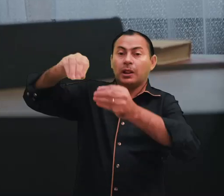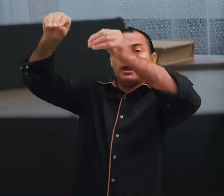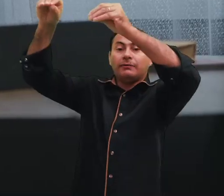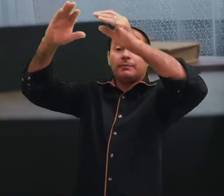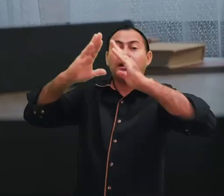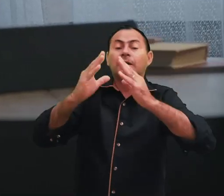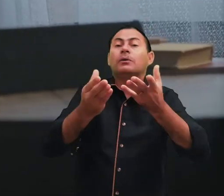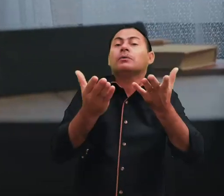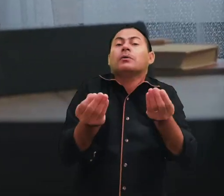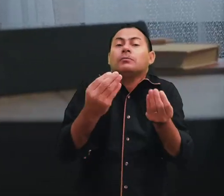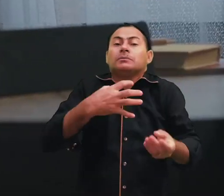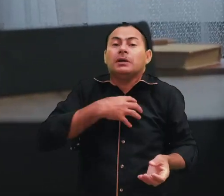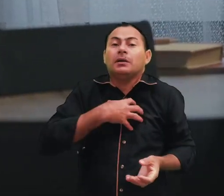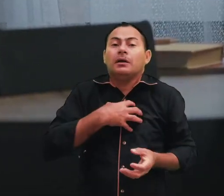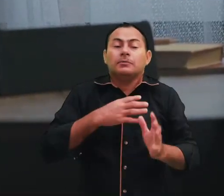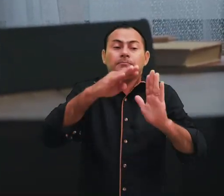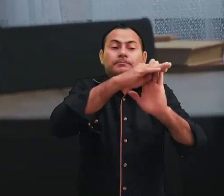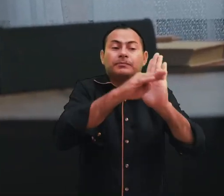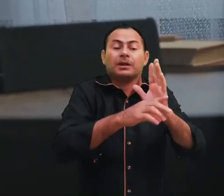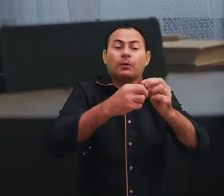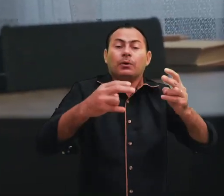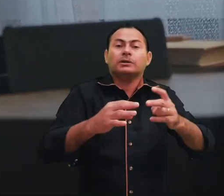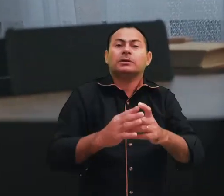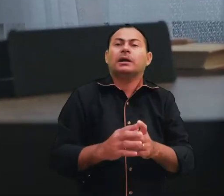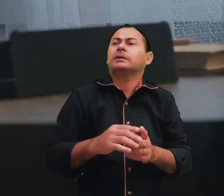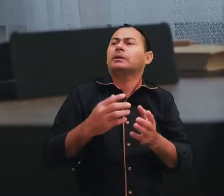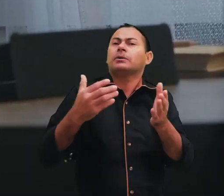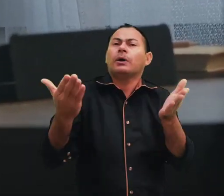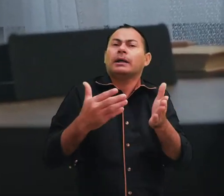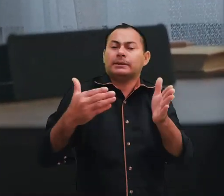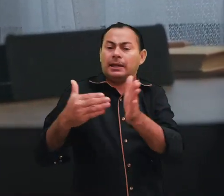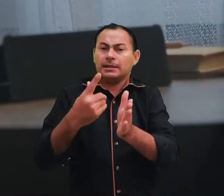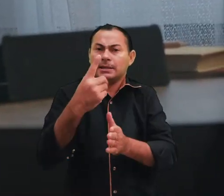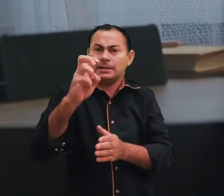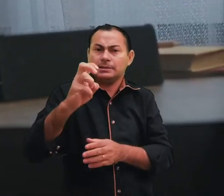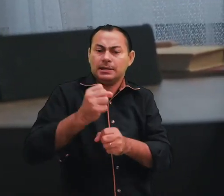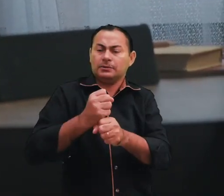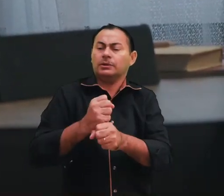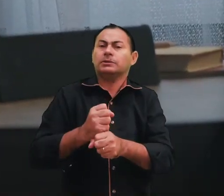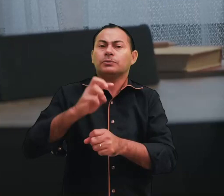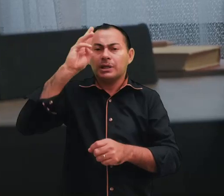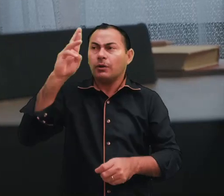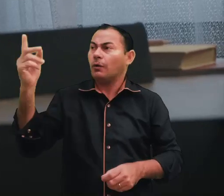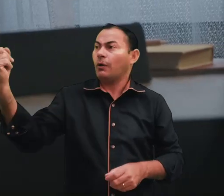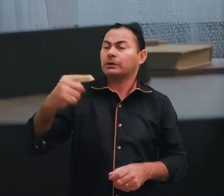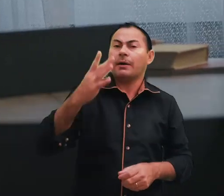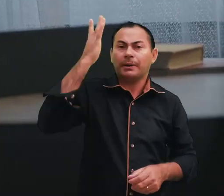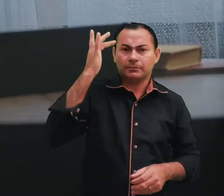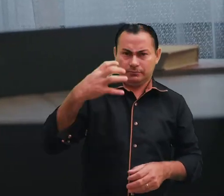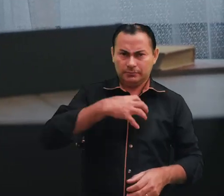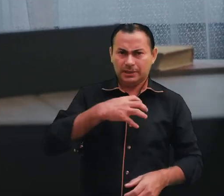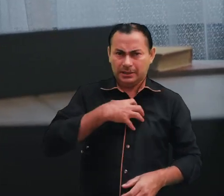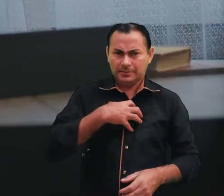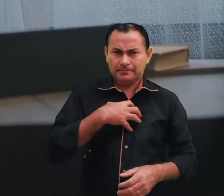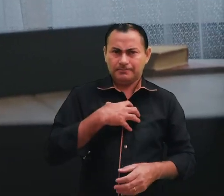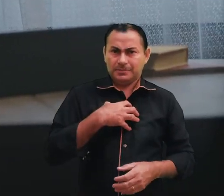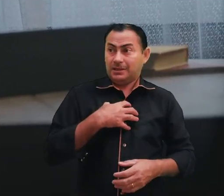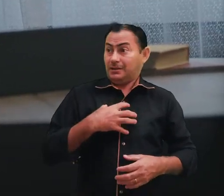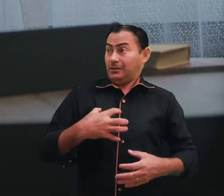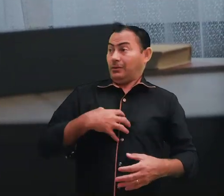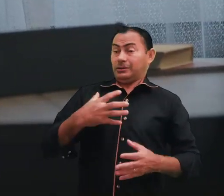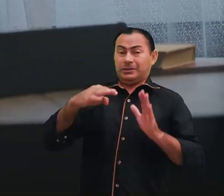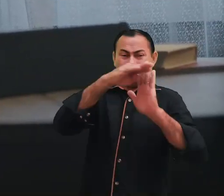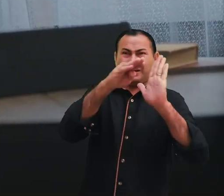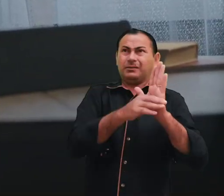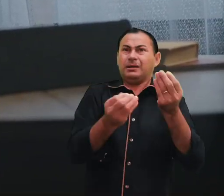casa? Como você se sentiria planejando coisas para daqui a 15 anos se o Senhor voltar amanhã, hein? Você não se sentiria ridículo